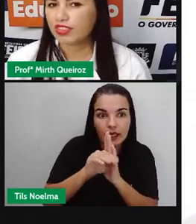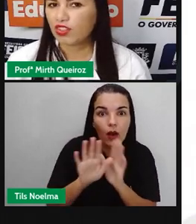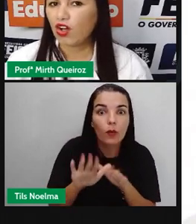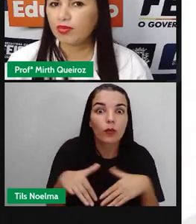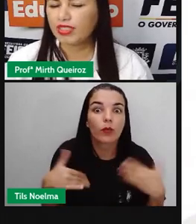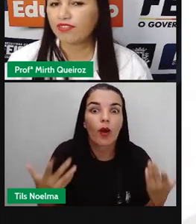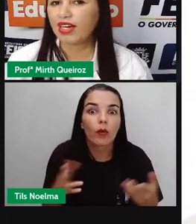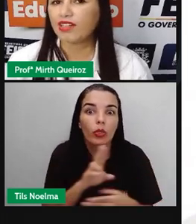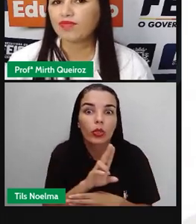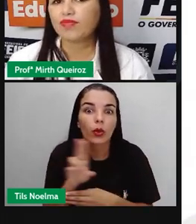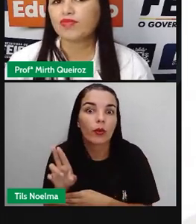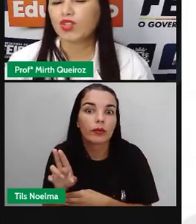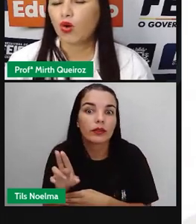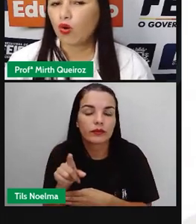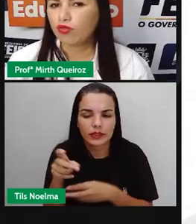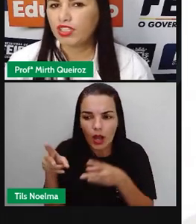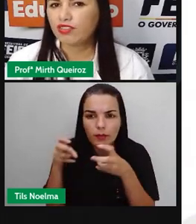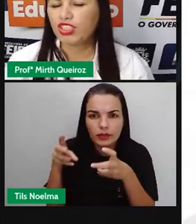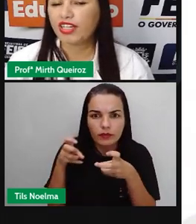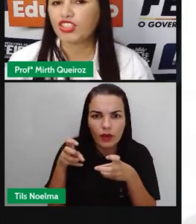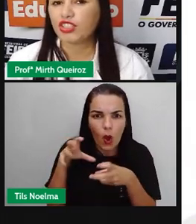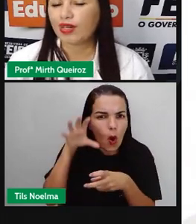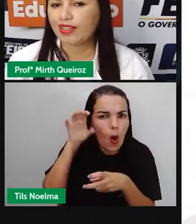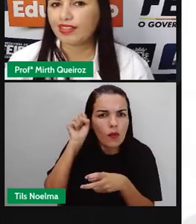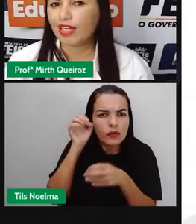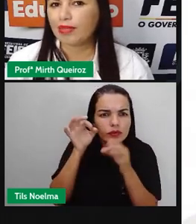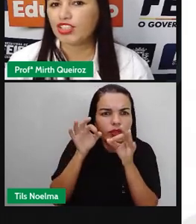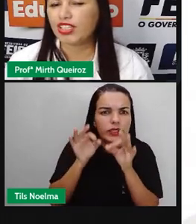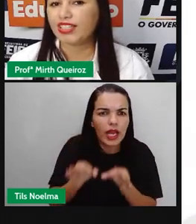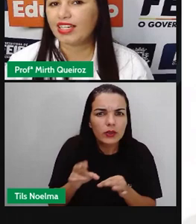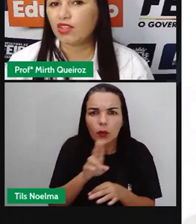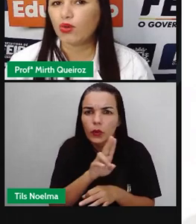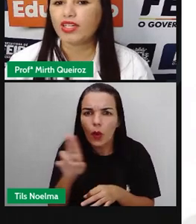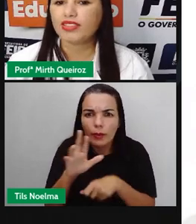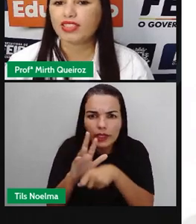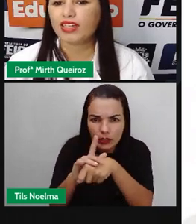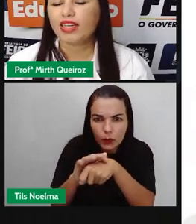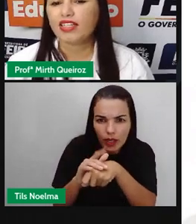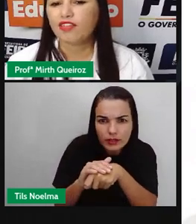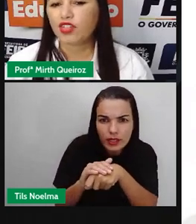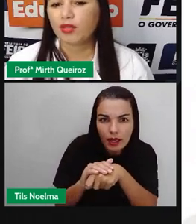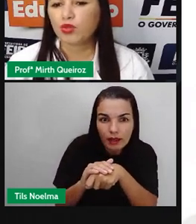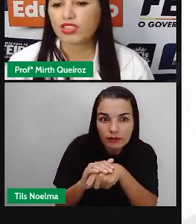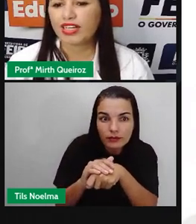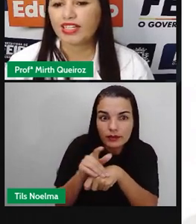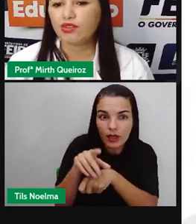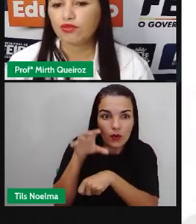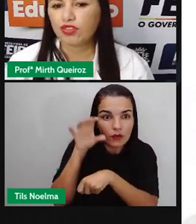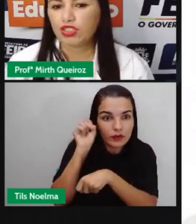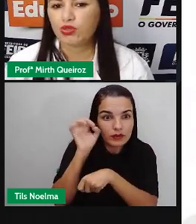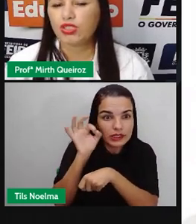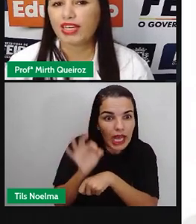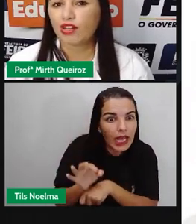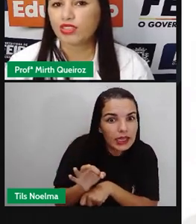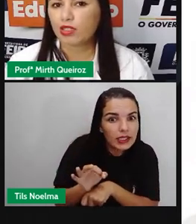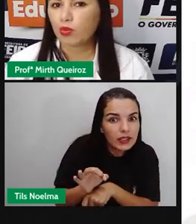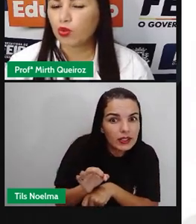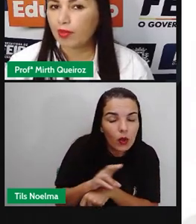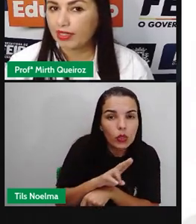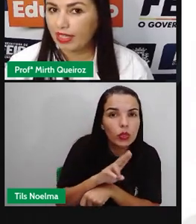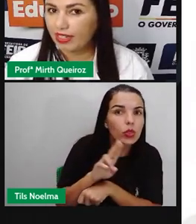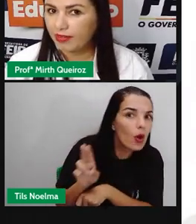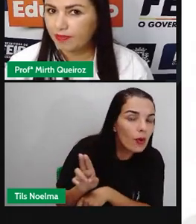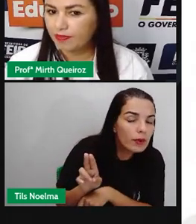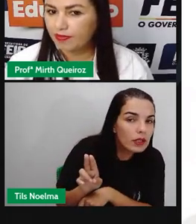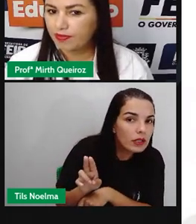no vídeo Vocês observarão ouviram direitinho atentamente aí que doença que foi demonstrada aí no vídeo que é